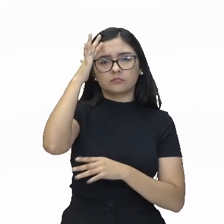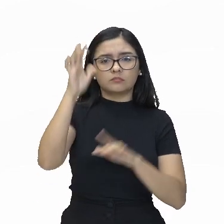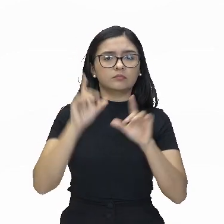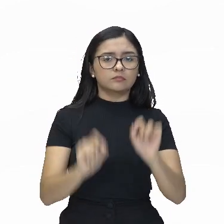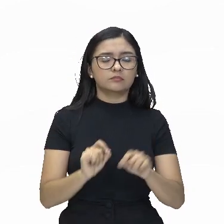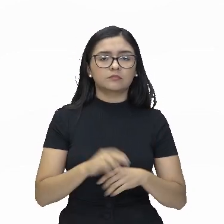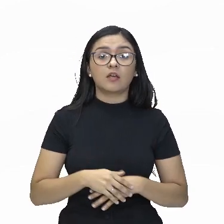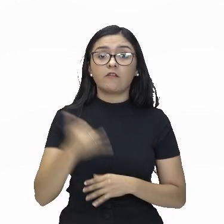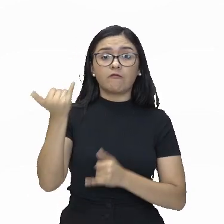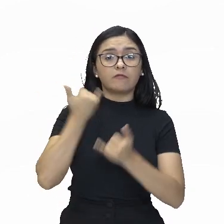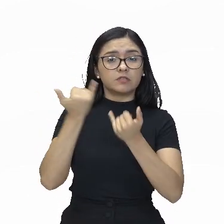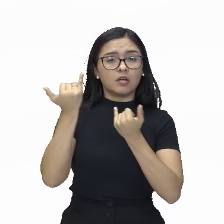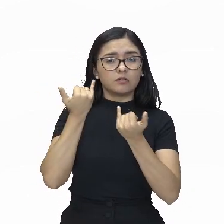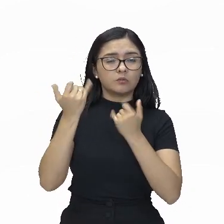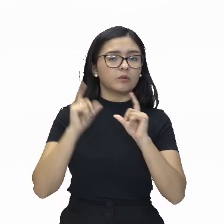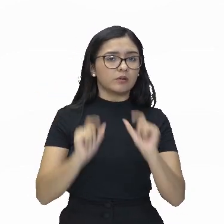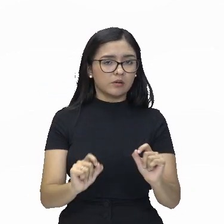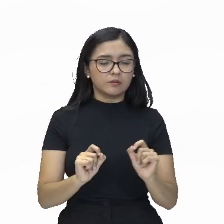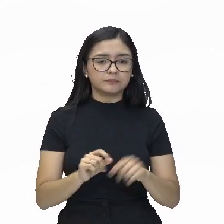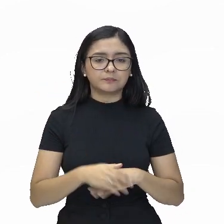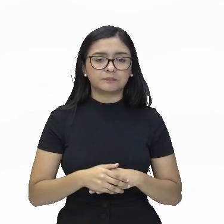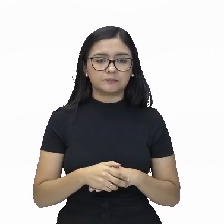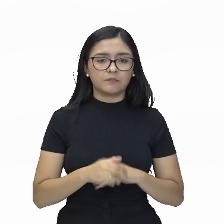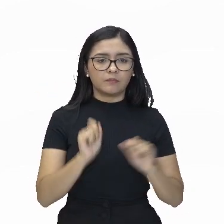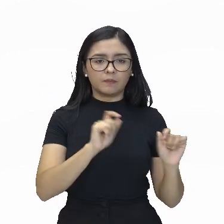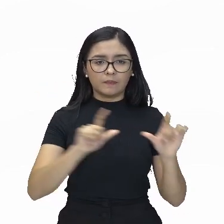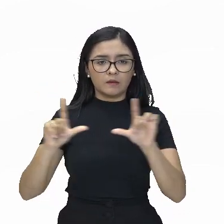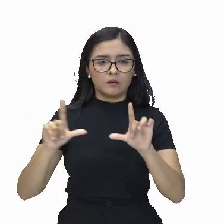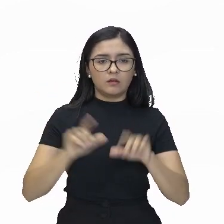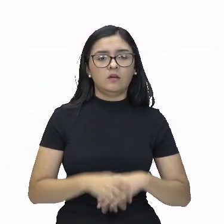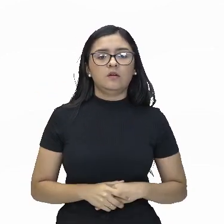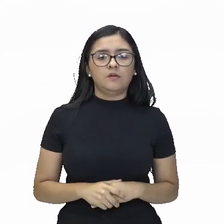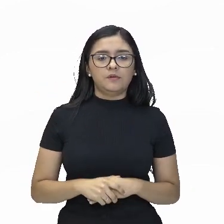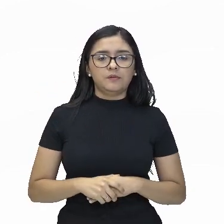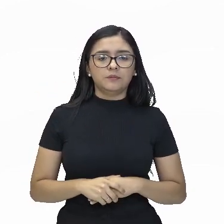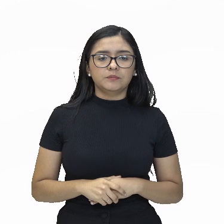foi informado por... Pode passar?